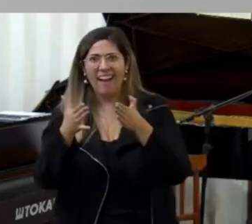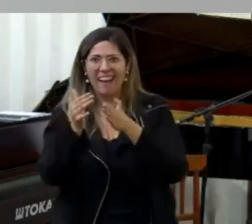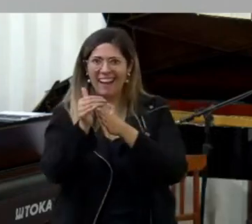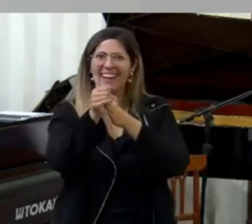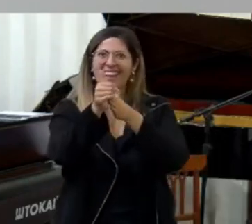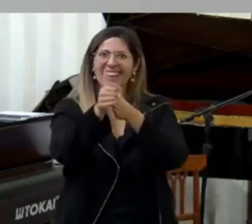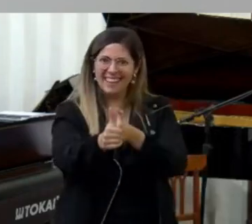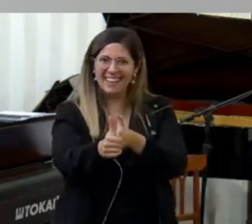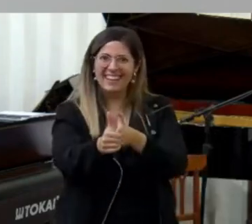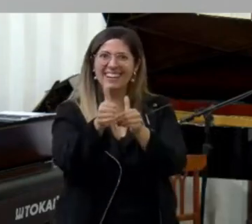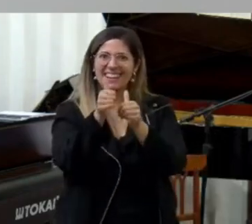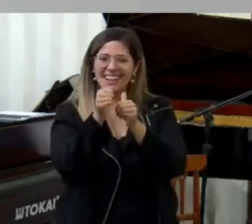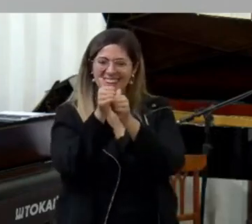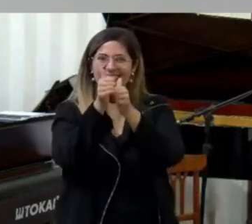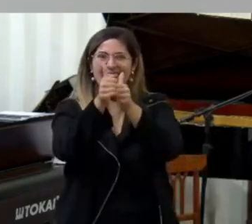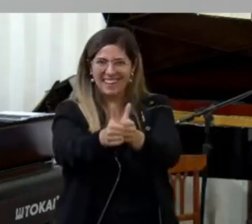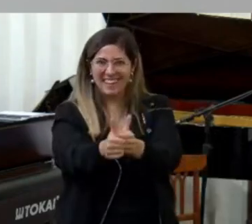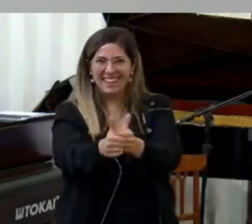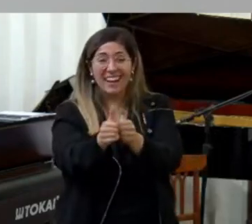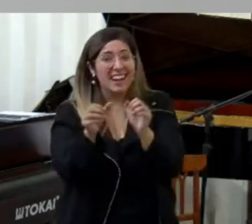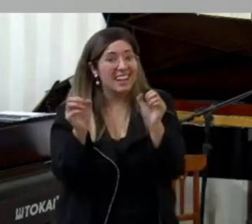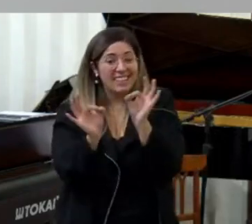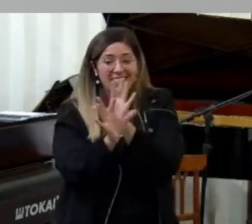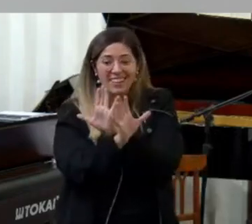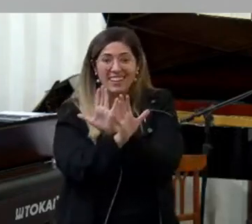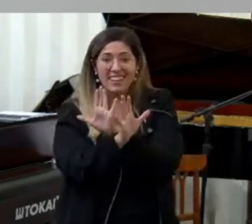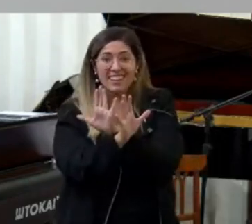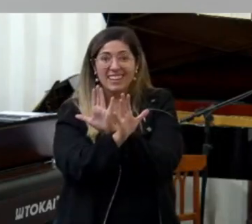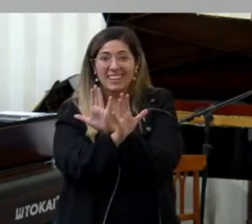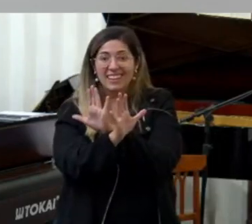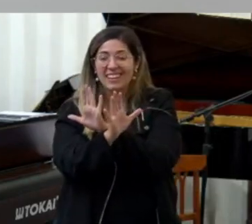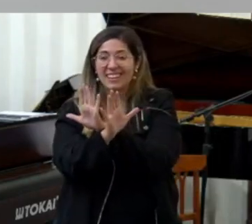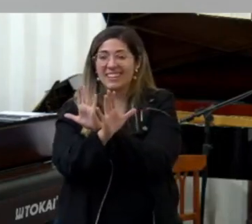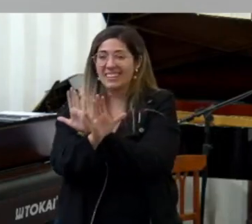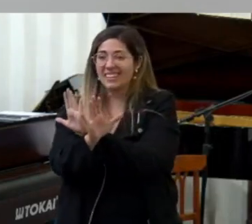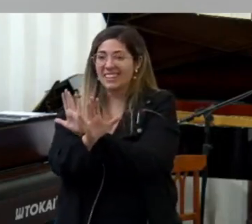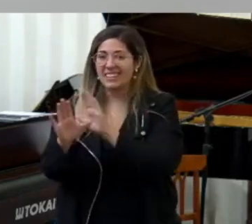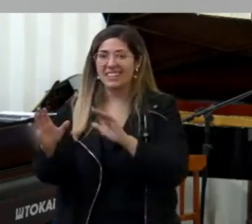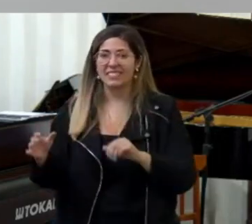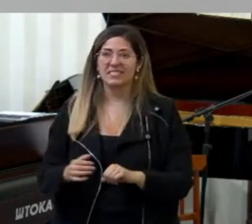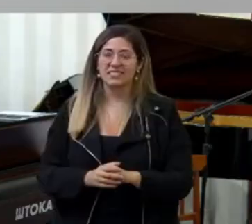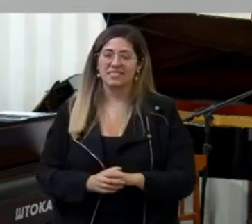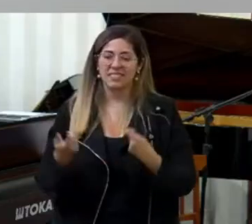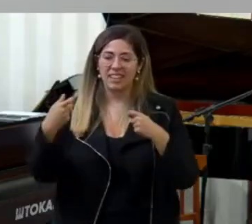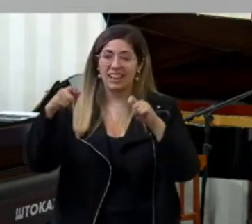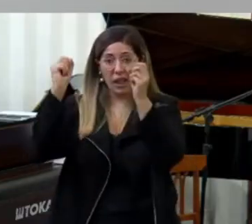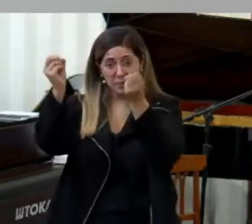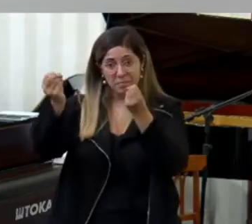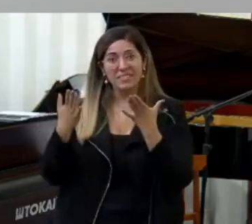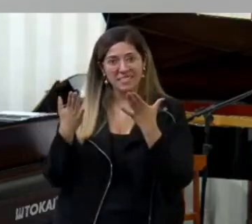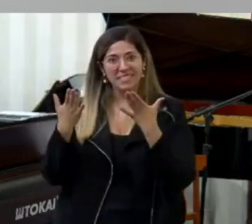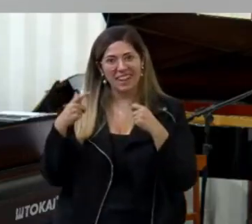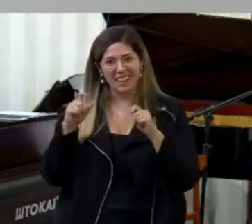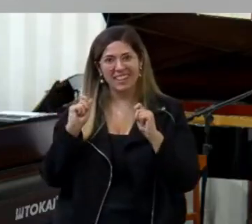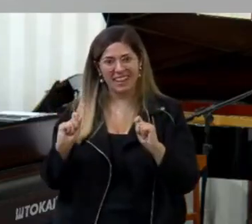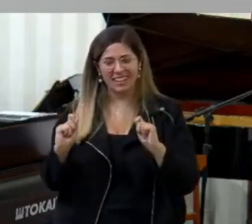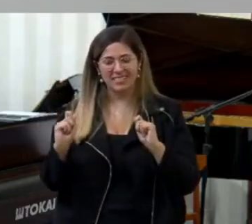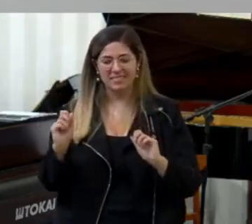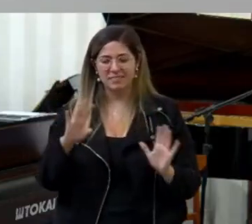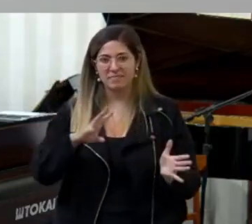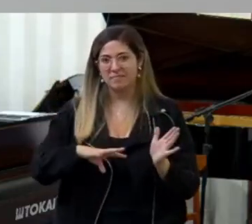guia, porque Ele está ali, pronto para usufruir. Então, isso nos